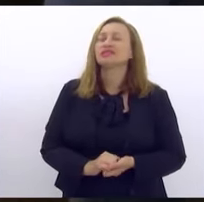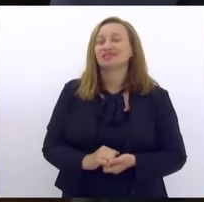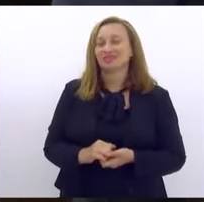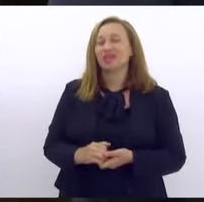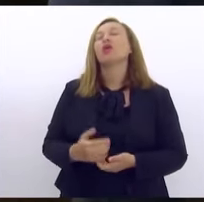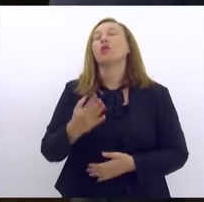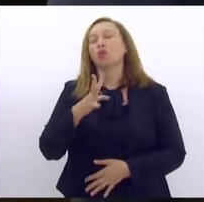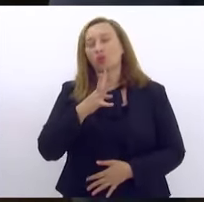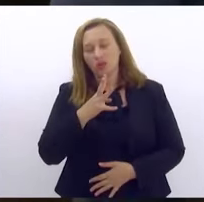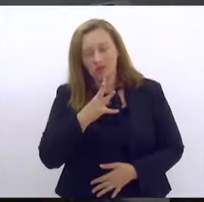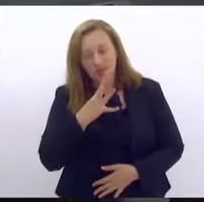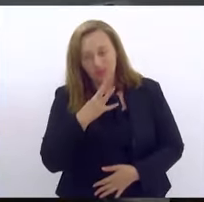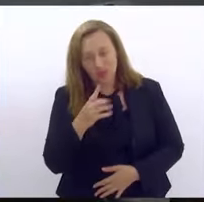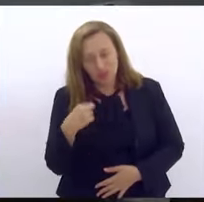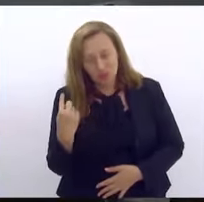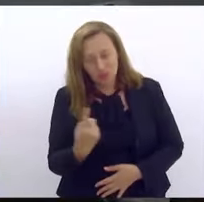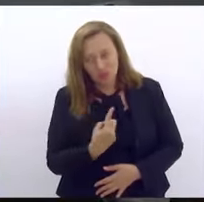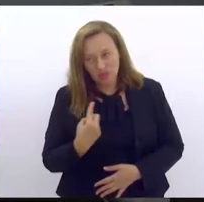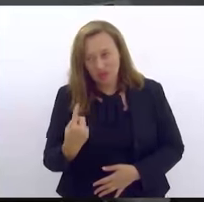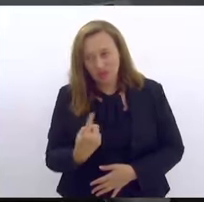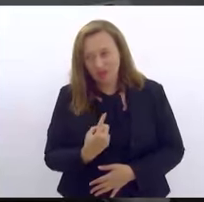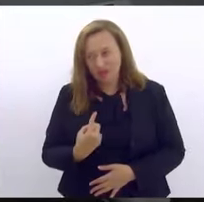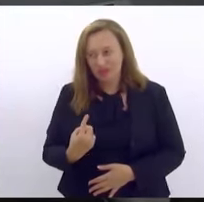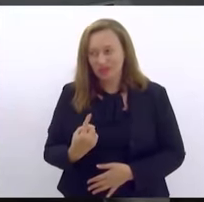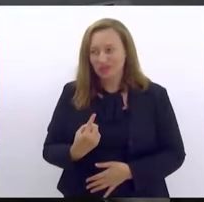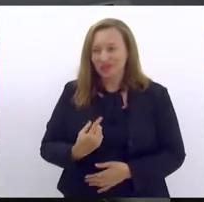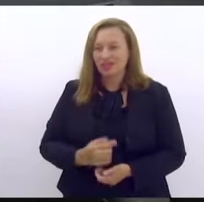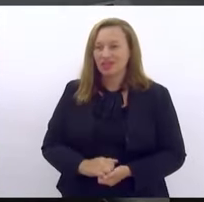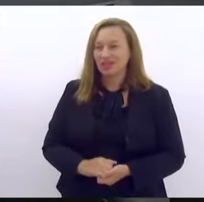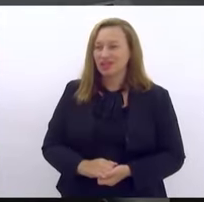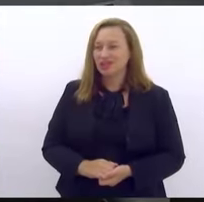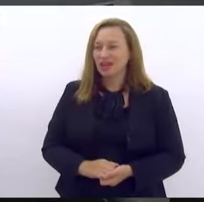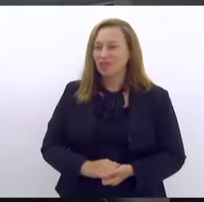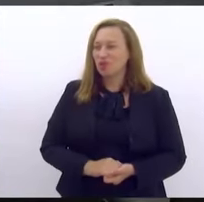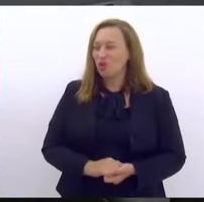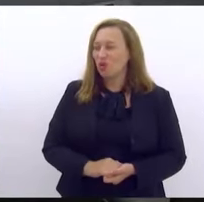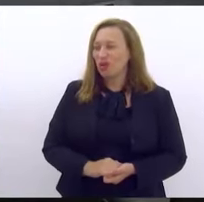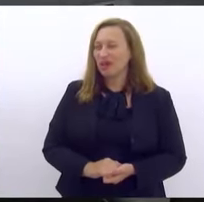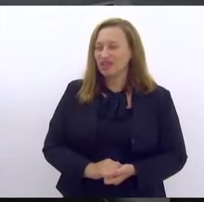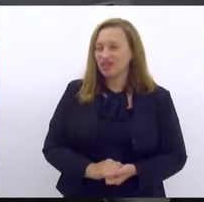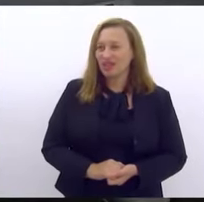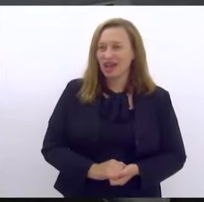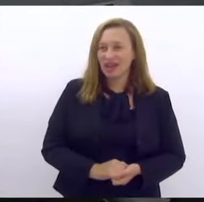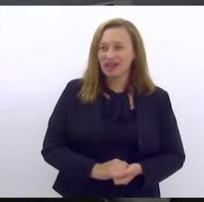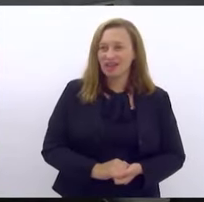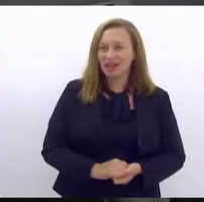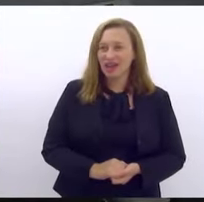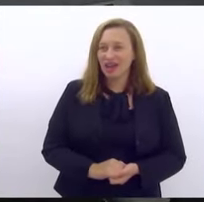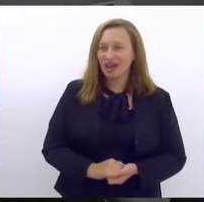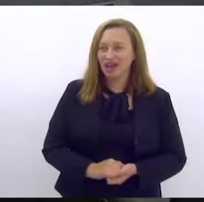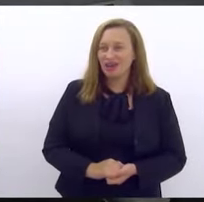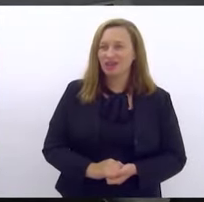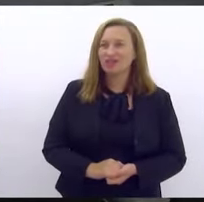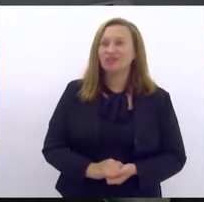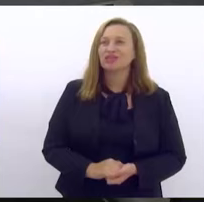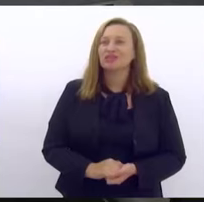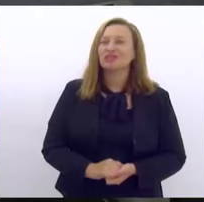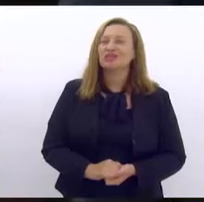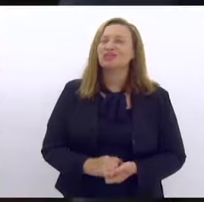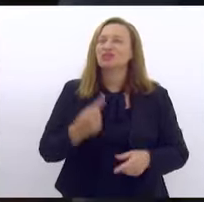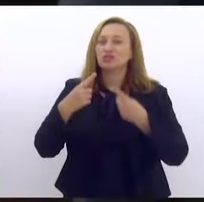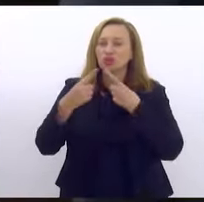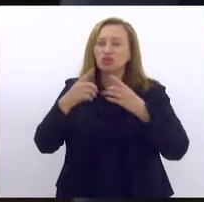nosso reconhecimento, sempre de forma muito humilde, doutor Robson, nosso procurador, discutiu de todos os projetos nessa